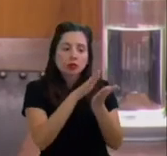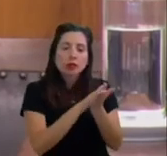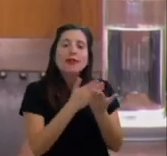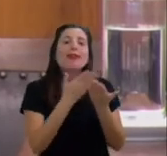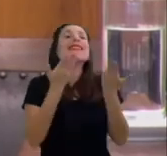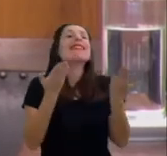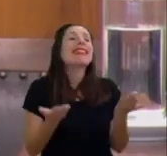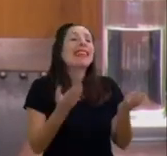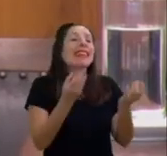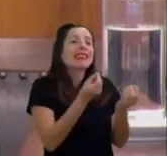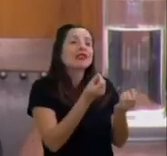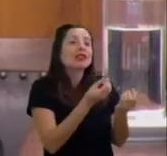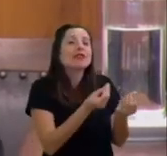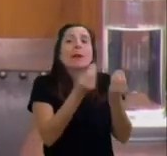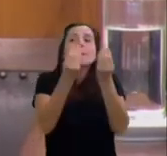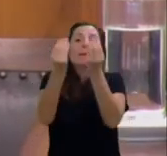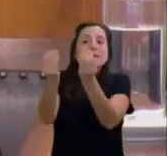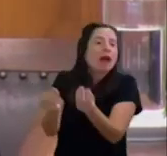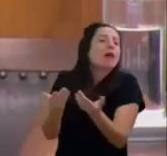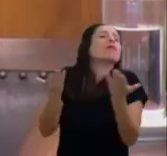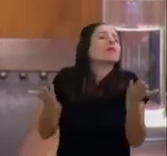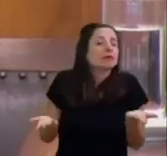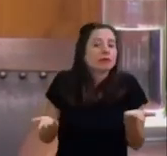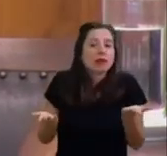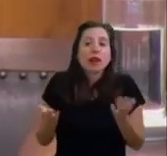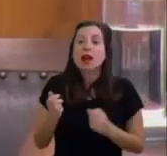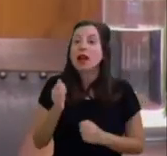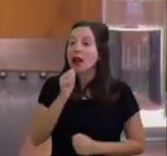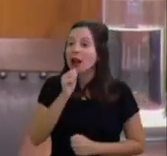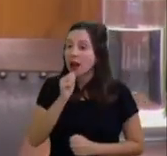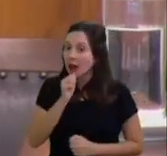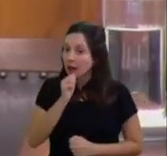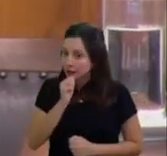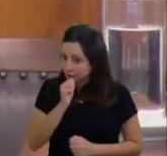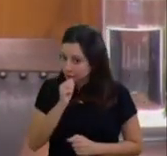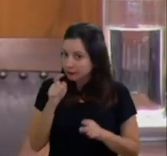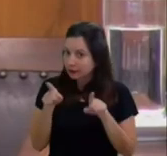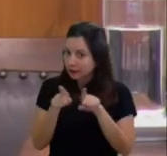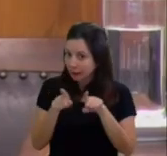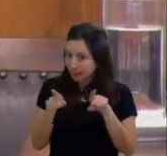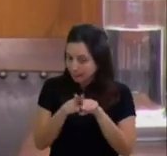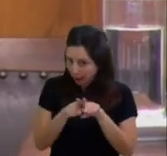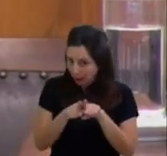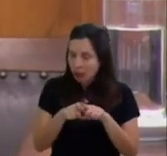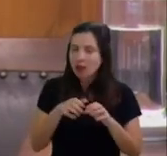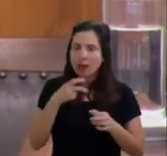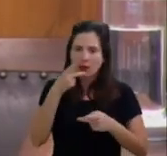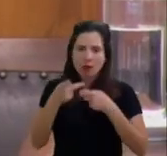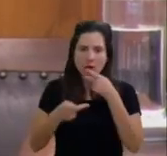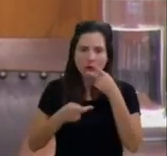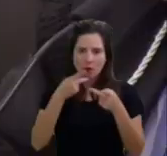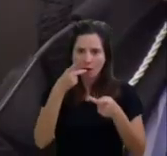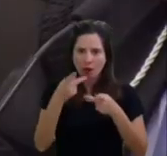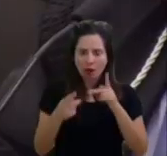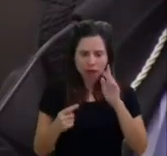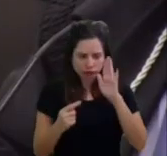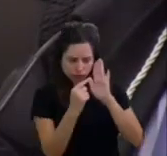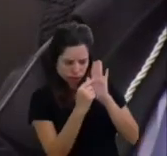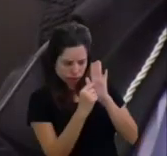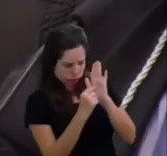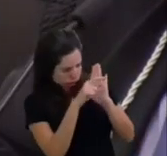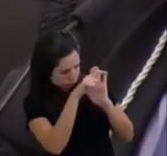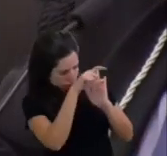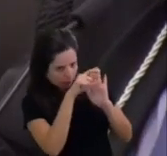beneficiário. Há ainda aquelas despesas, e aqui eu já entro numa questão pontual